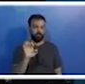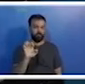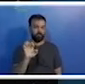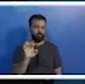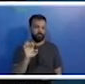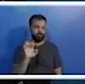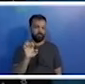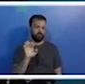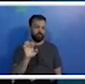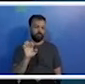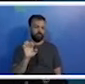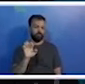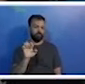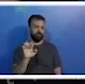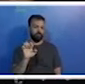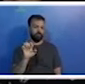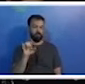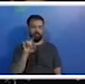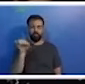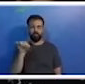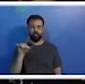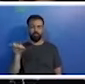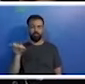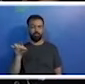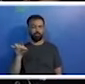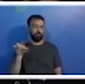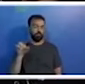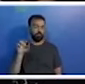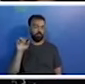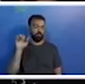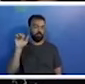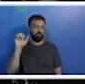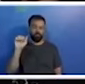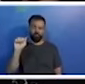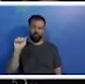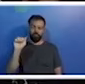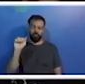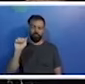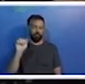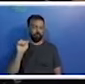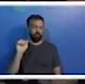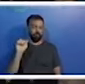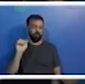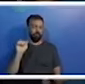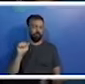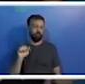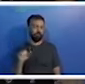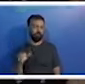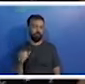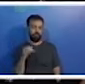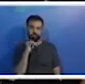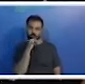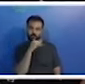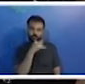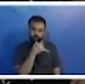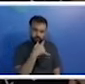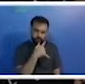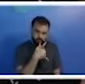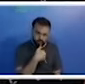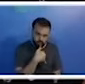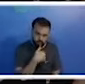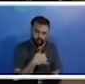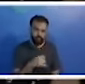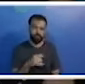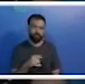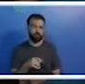olha aqui sozinho da Lei traseiro é tristeza da mão pronto Nós lemos tristeza